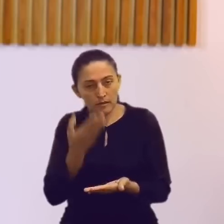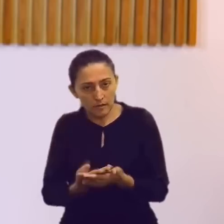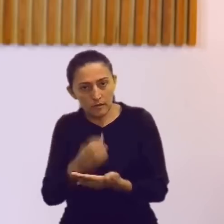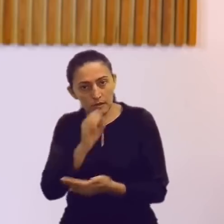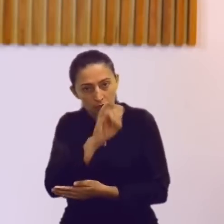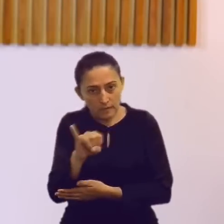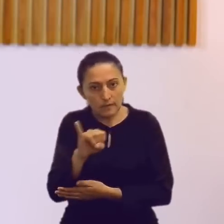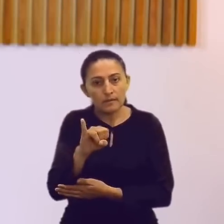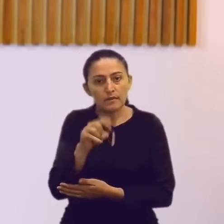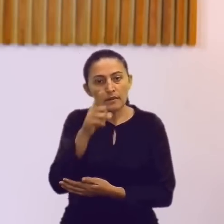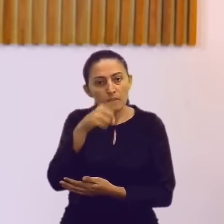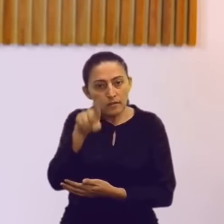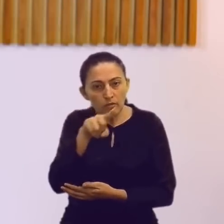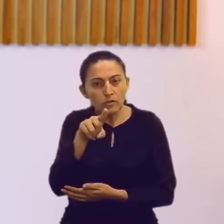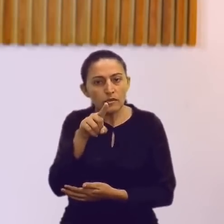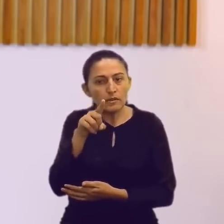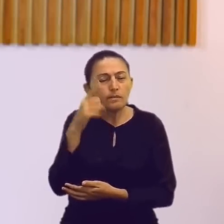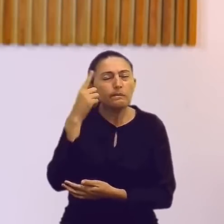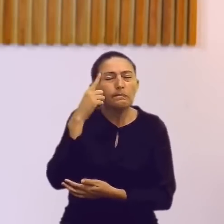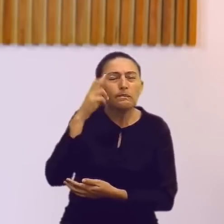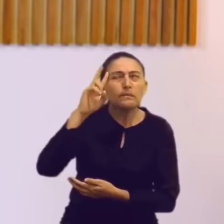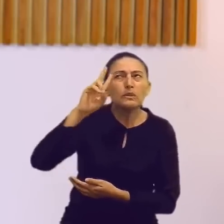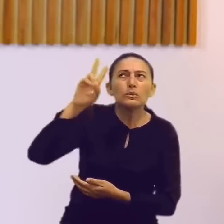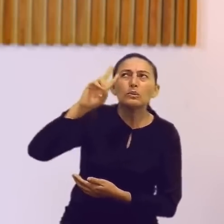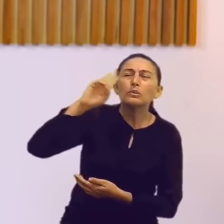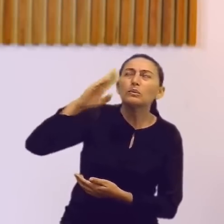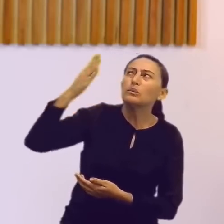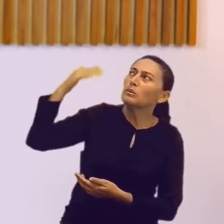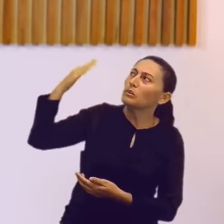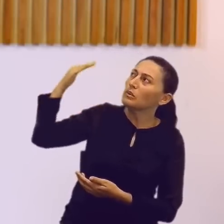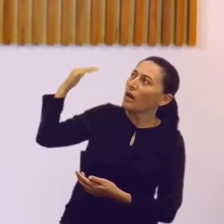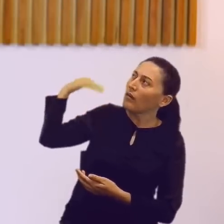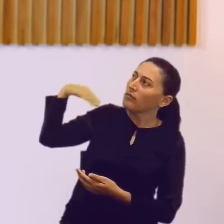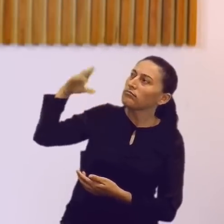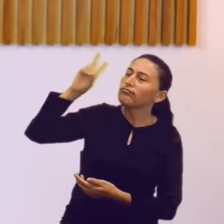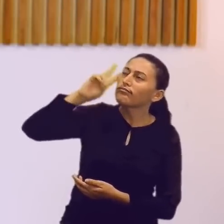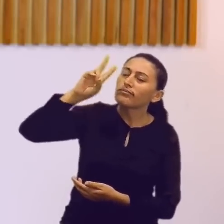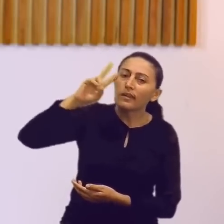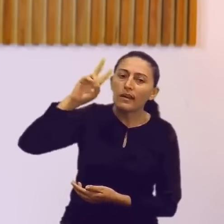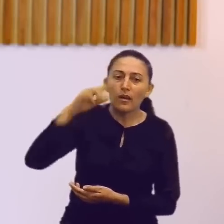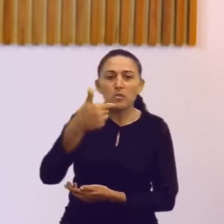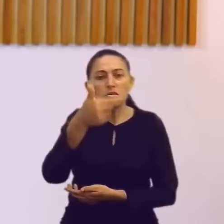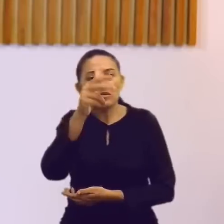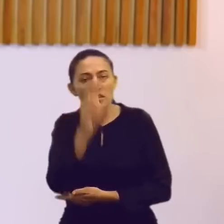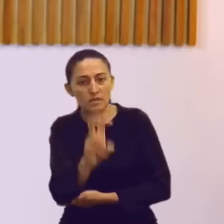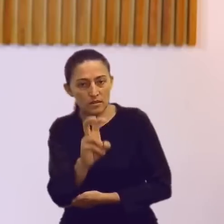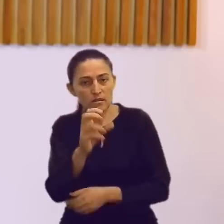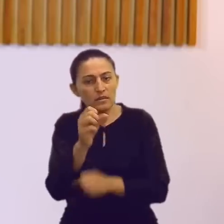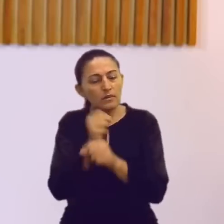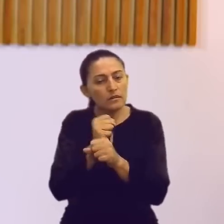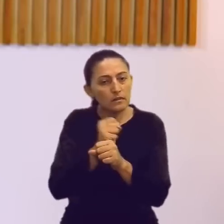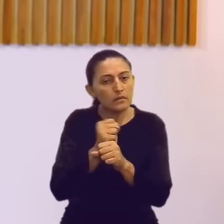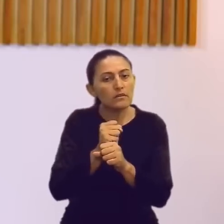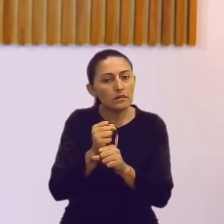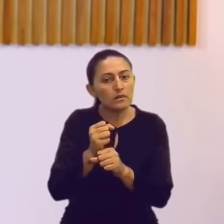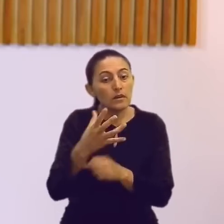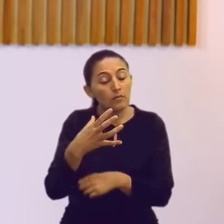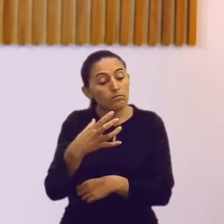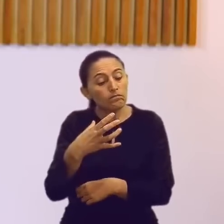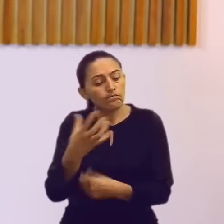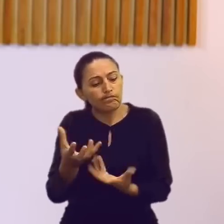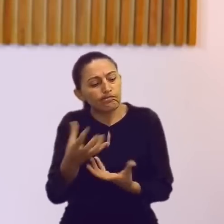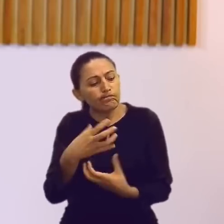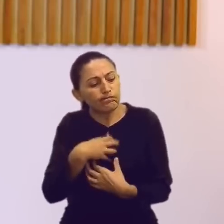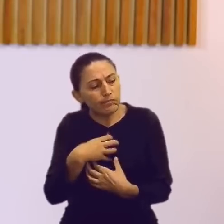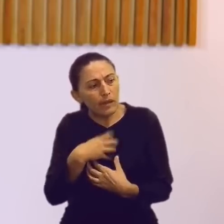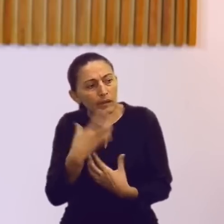você puxar em sua memória, você vai se lembrar que nos últimos 15 anos você sente falta de algumas pessoas